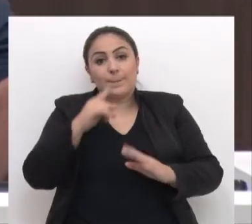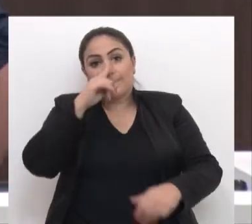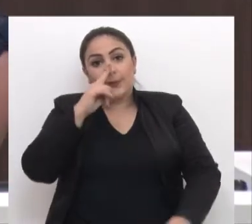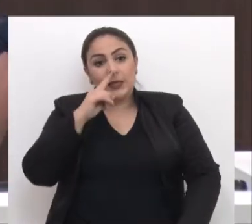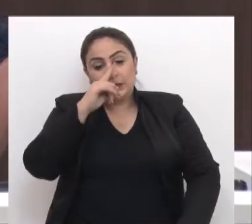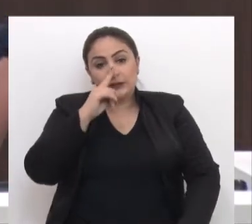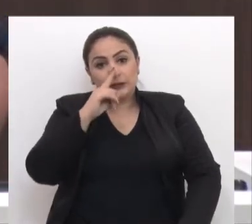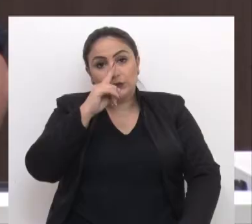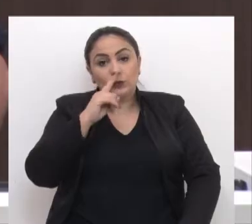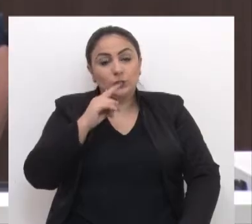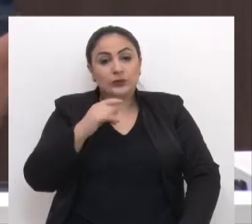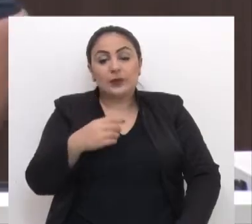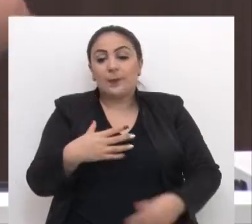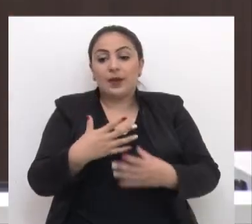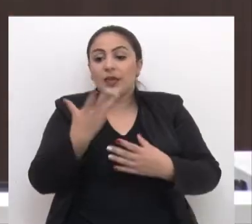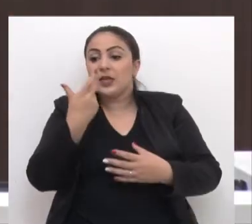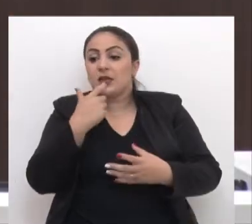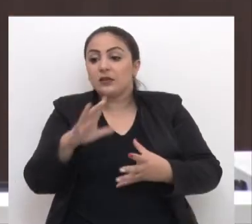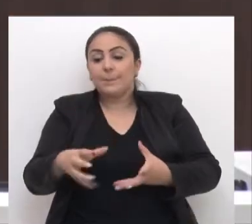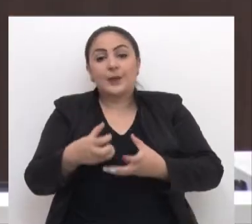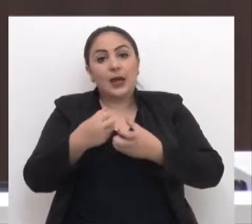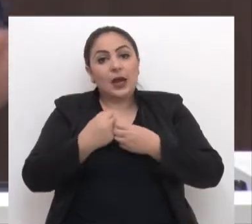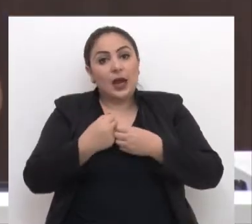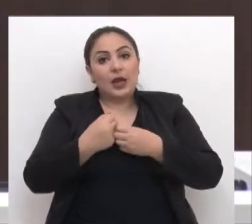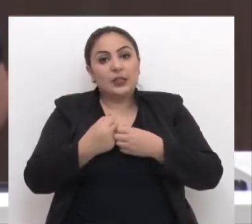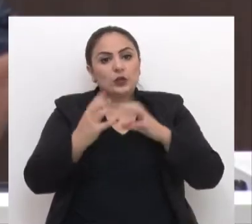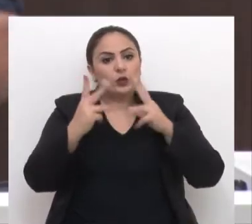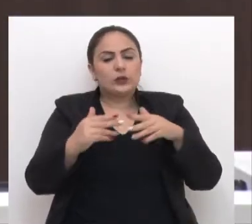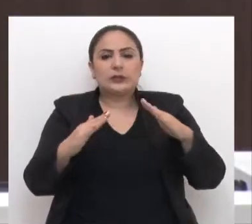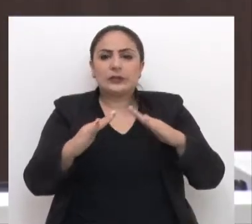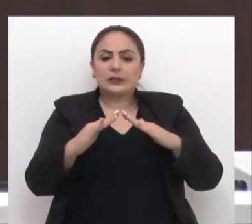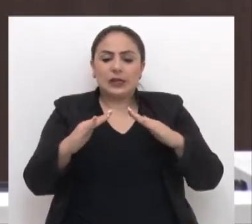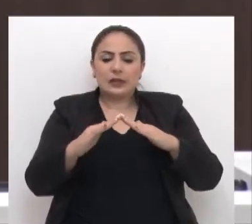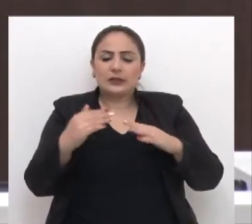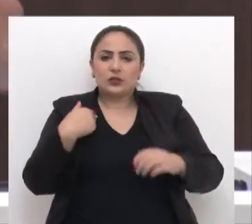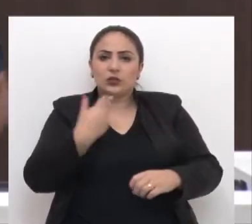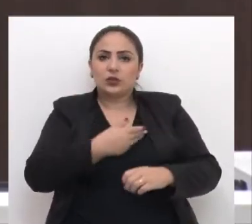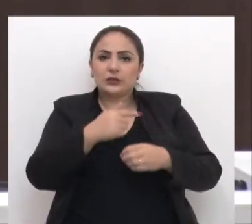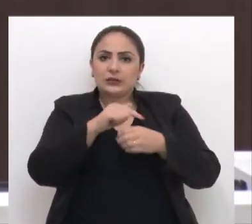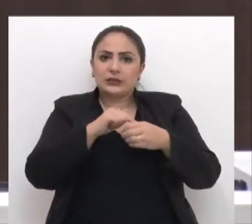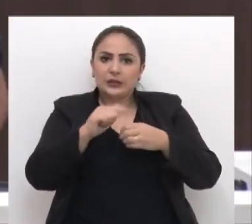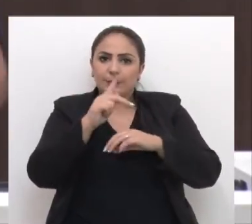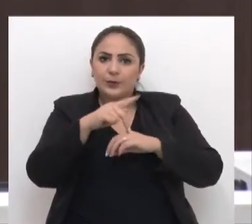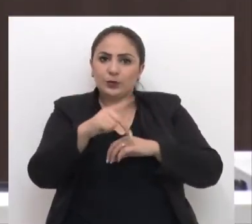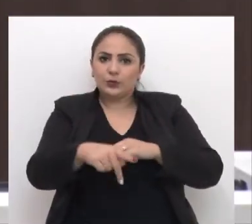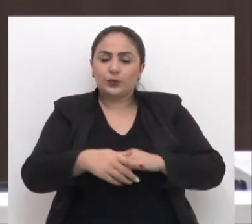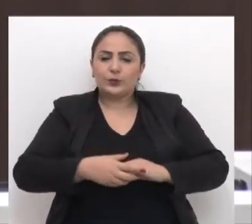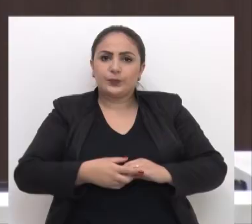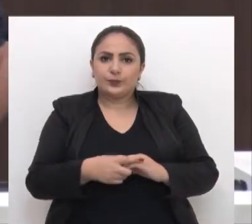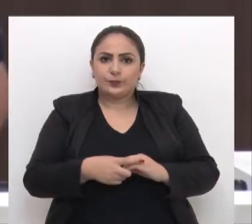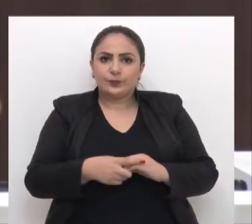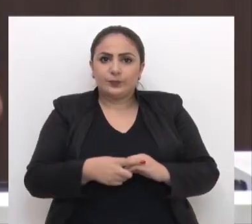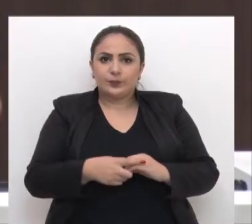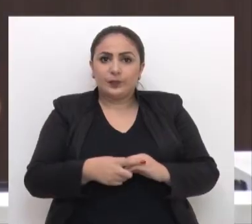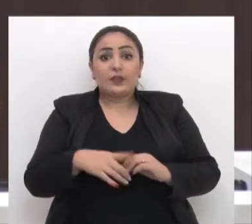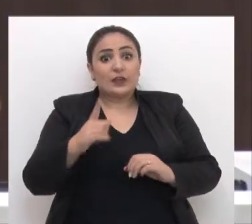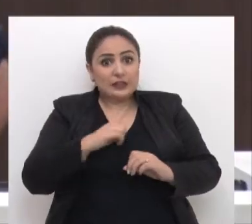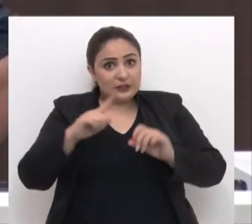remédios correndo risco nas mãos de crianças em todos os lares da nossa cidade de Passo